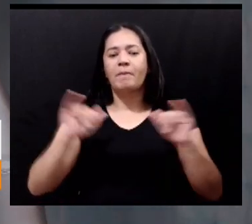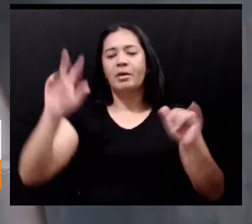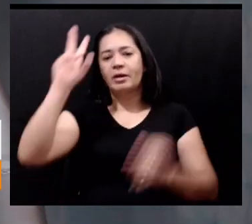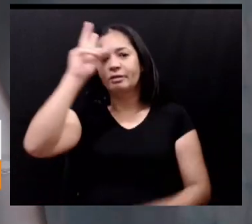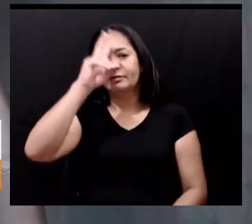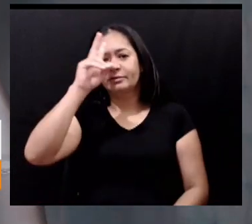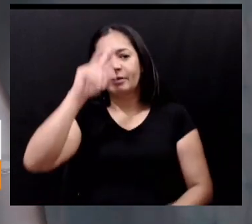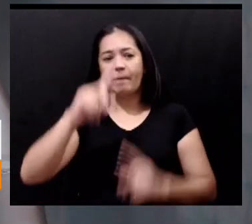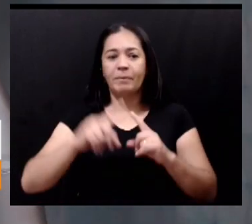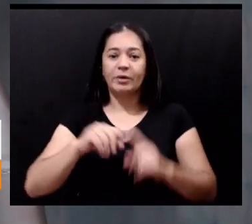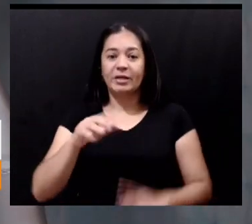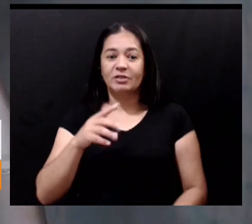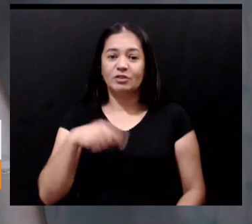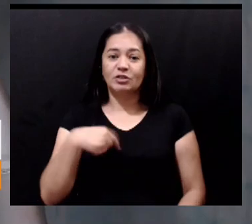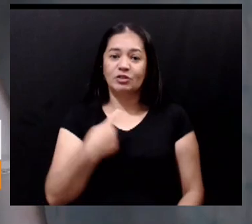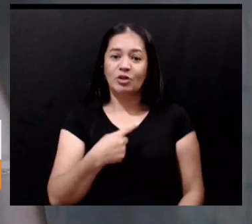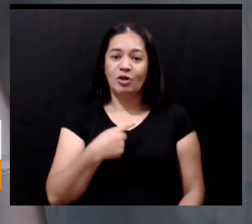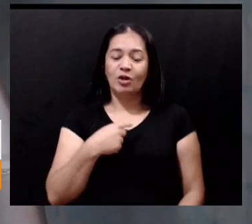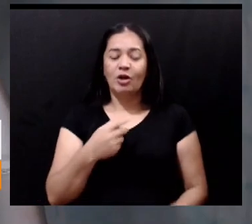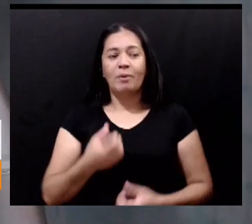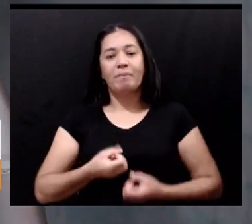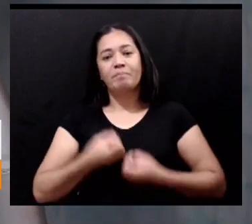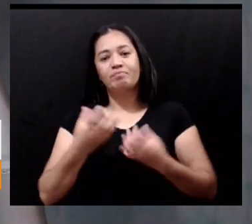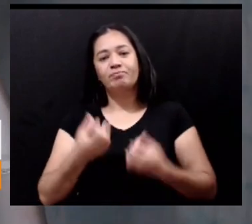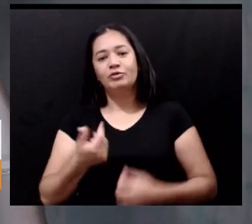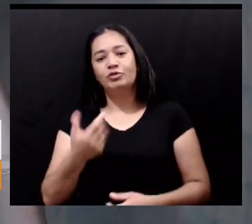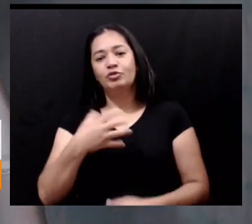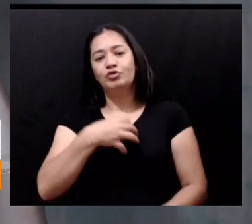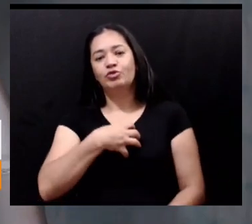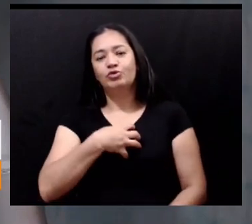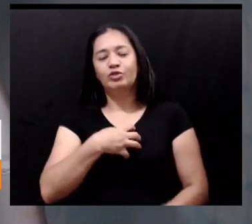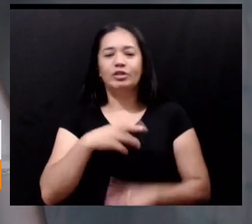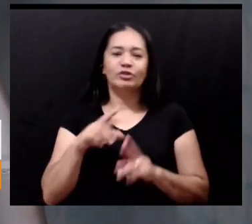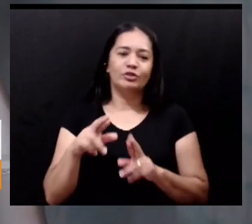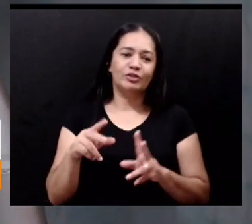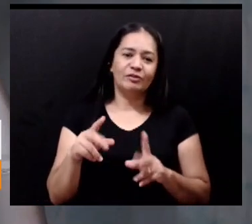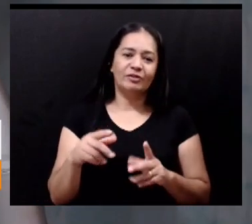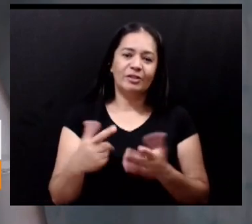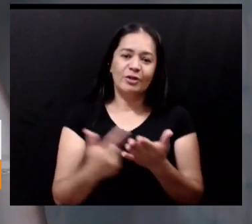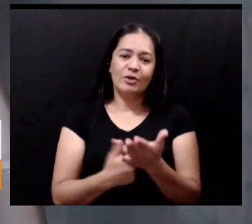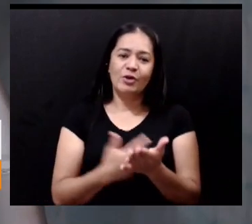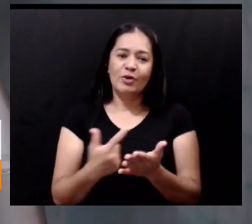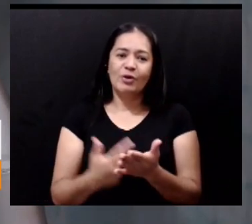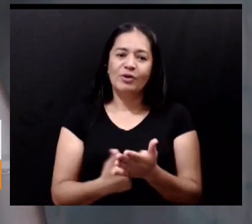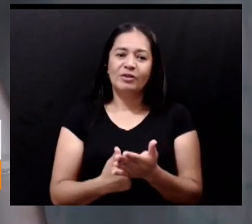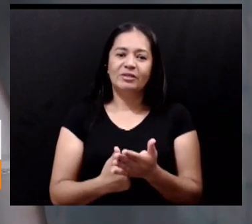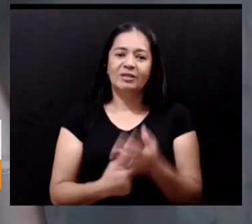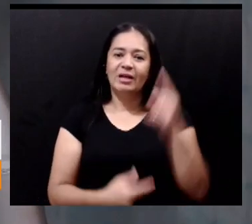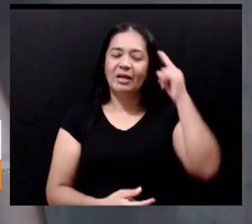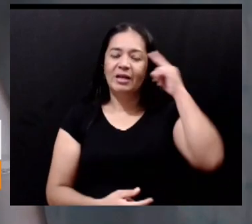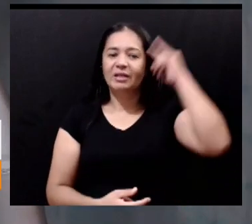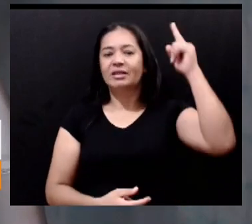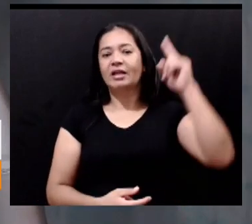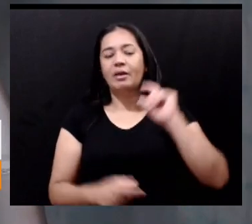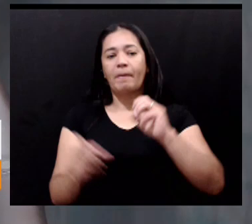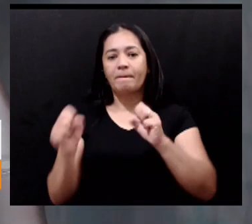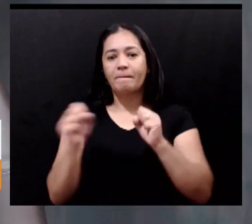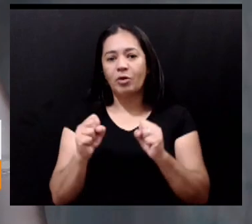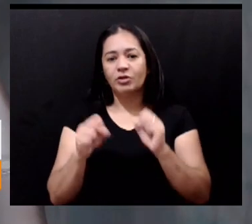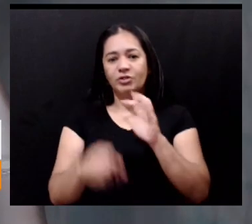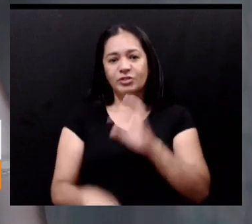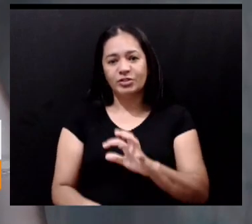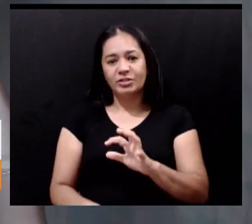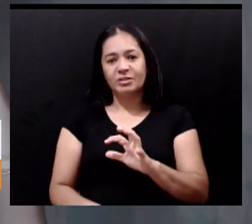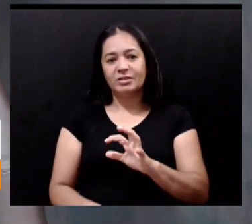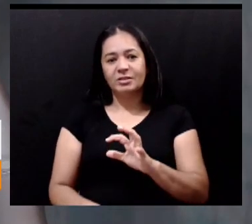vai contando a nossa história de um outro jeito. E aí o livro, a ideia é que ele possa ser esse espaço, né, de ir acomodando